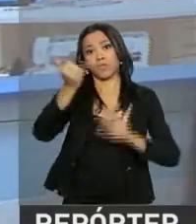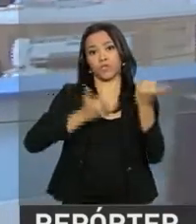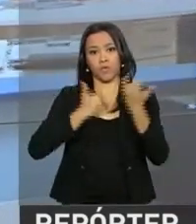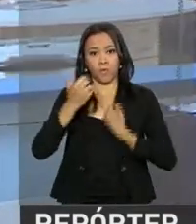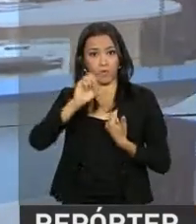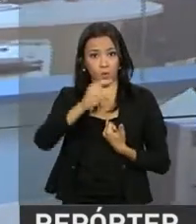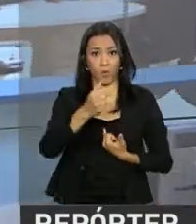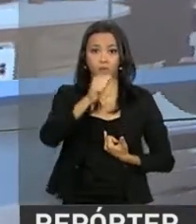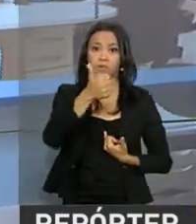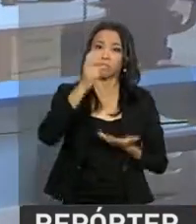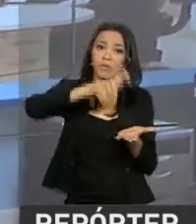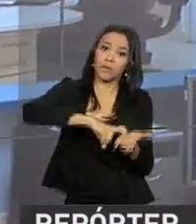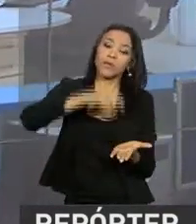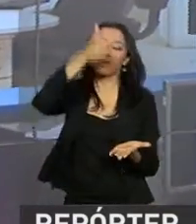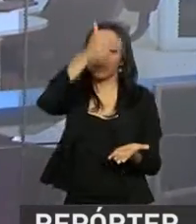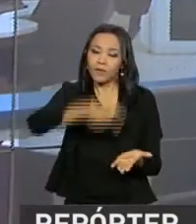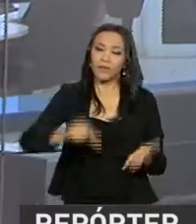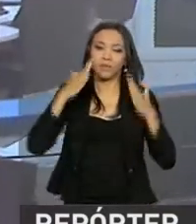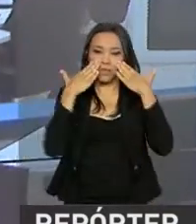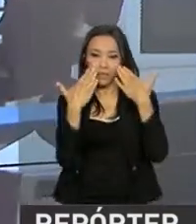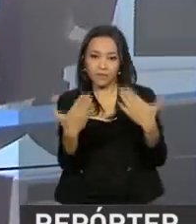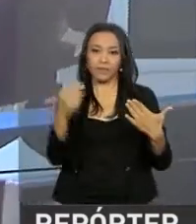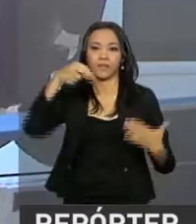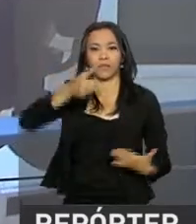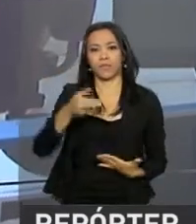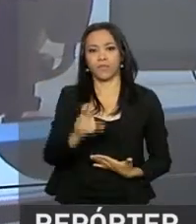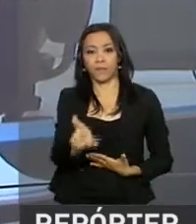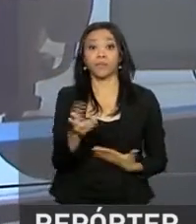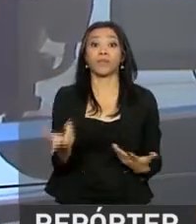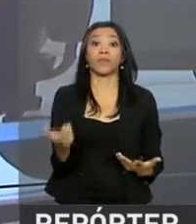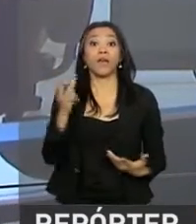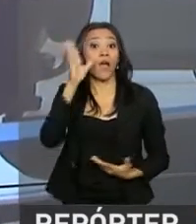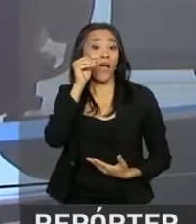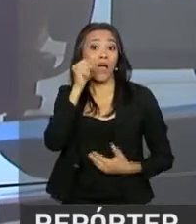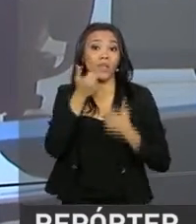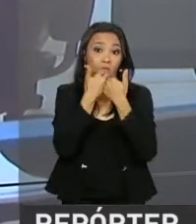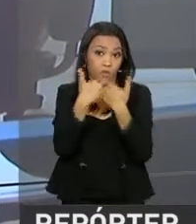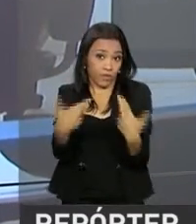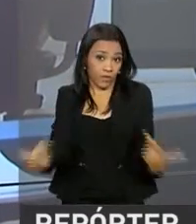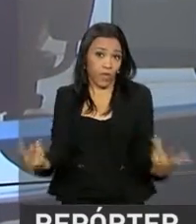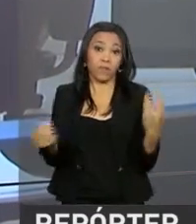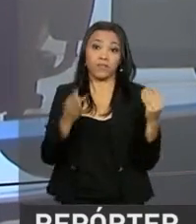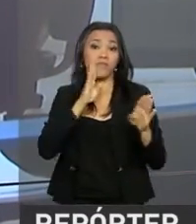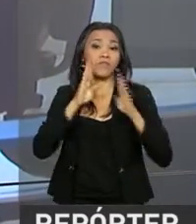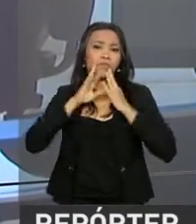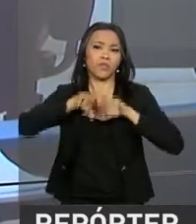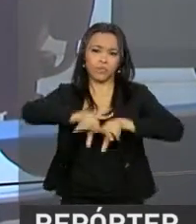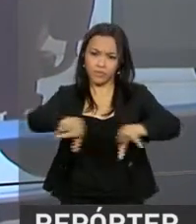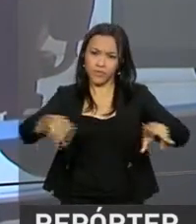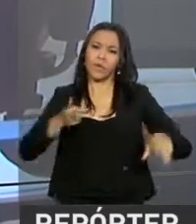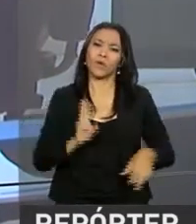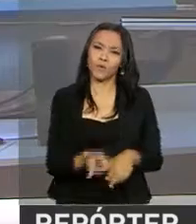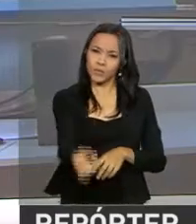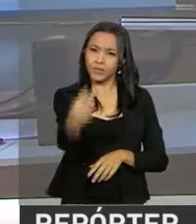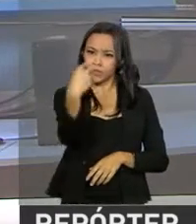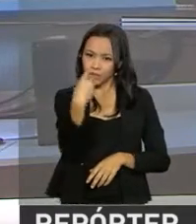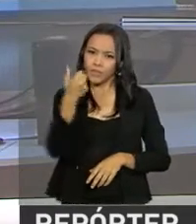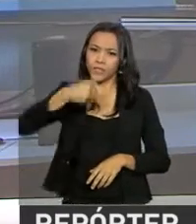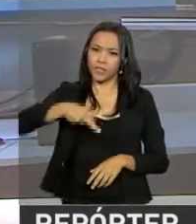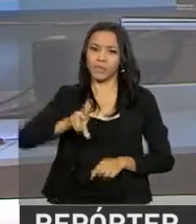informações ou às 11 da manhã na próxima edição do Repórter NBR. Veja as notícias também pelas nossas redes sociais.